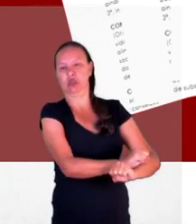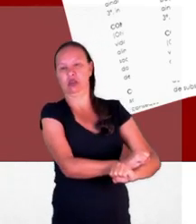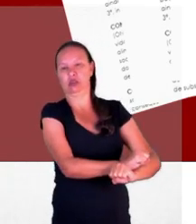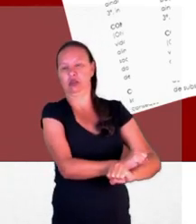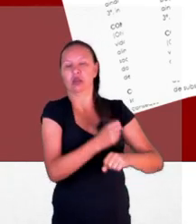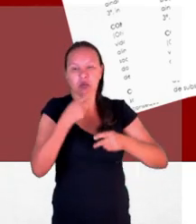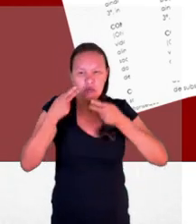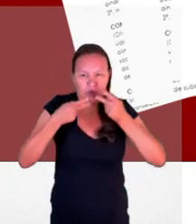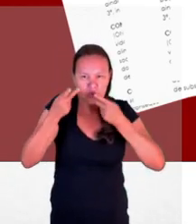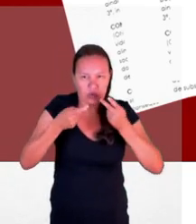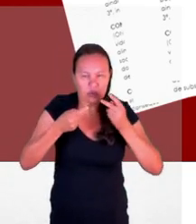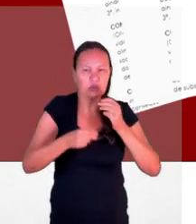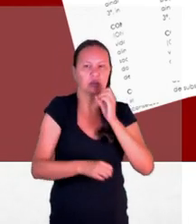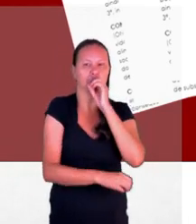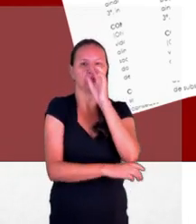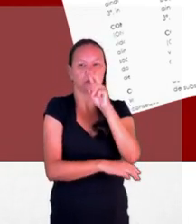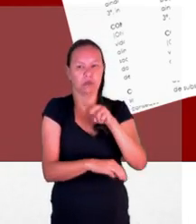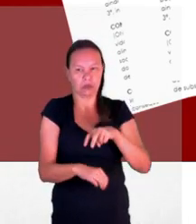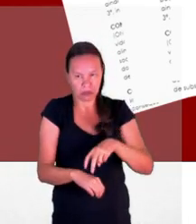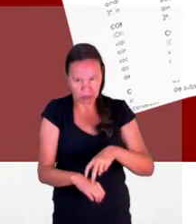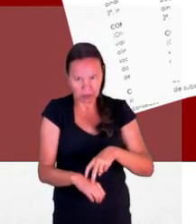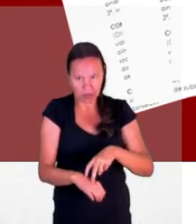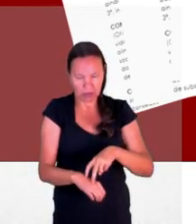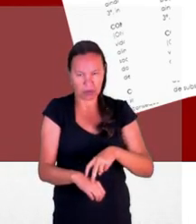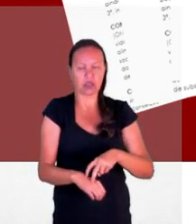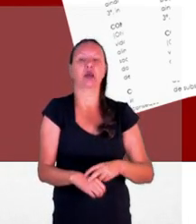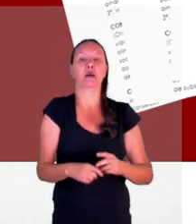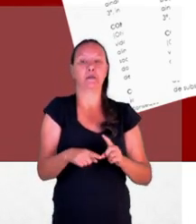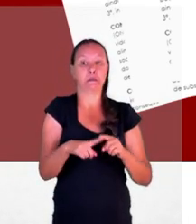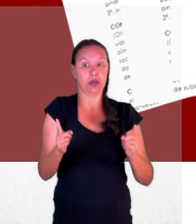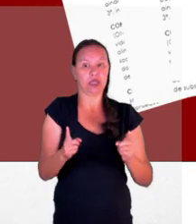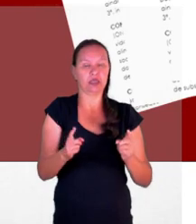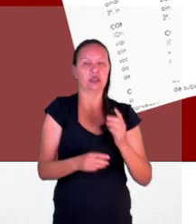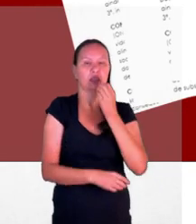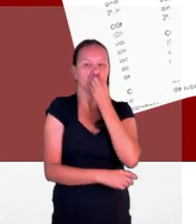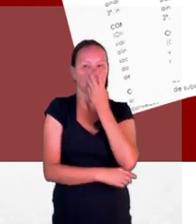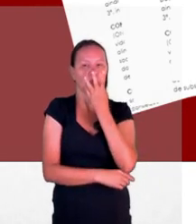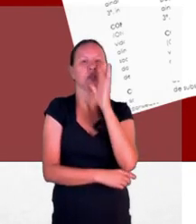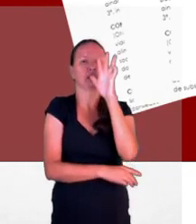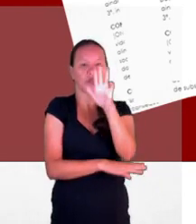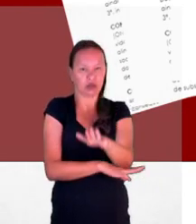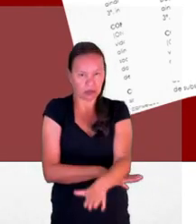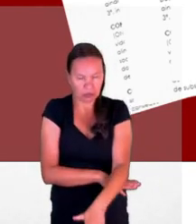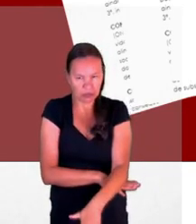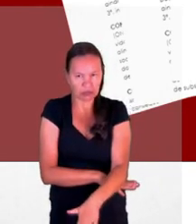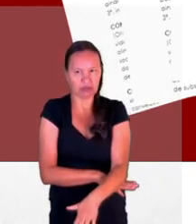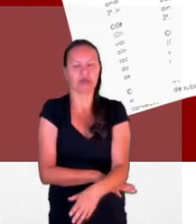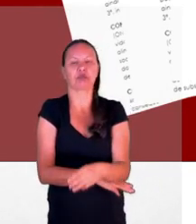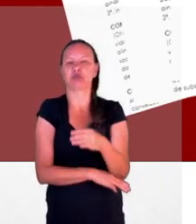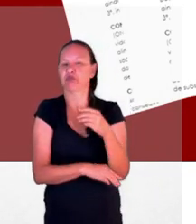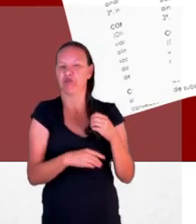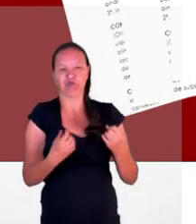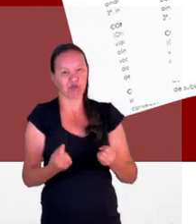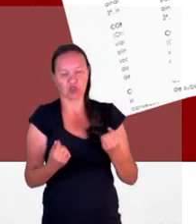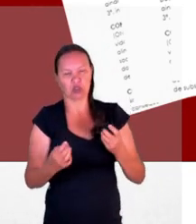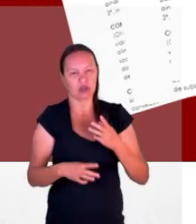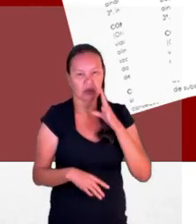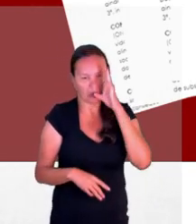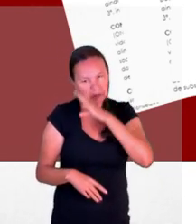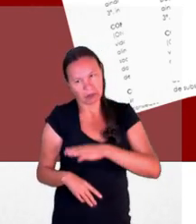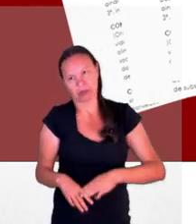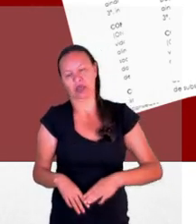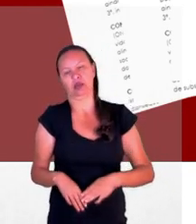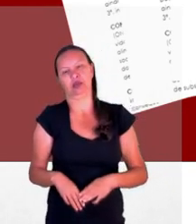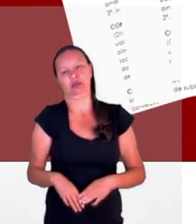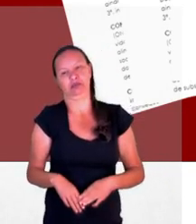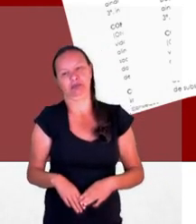Pela manhã foi já iniciado também agora na fala da tarde que nós vivemos lamentavelmente o medievo faz pouco